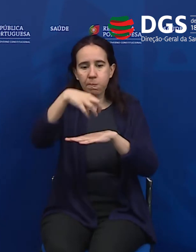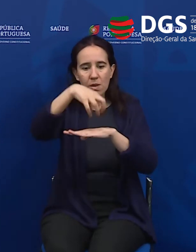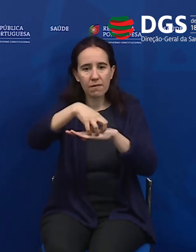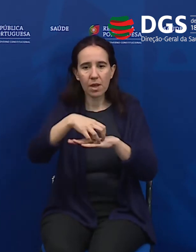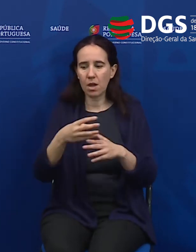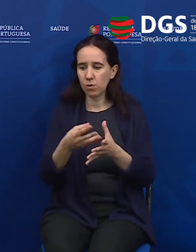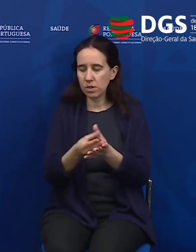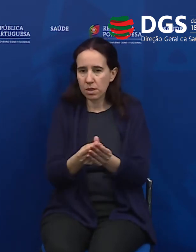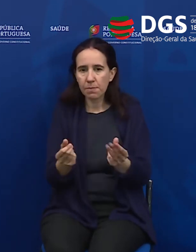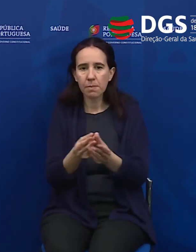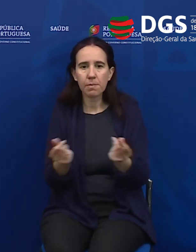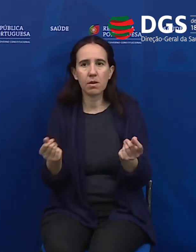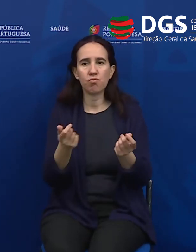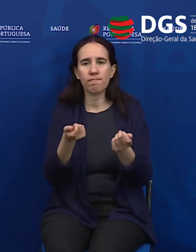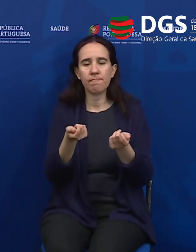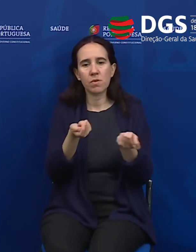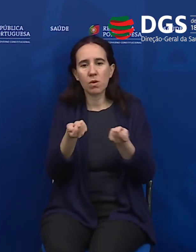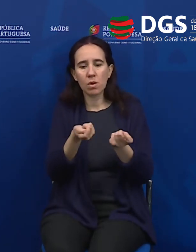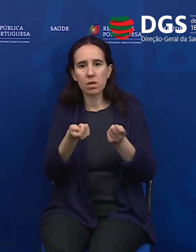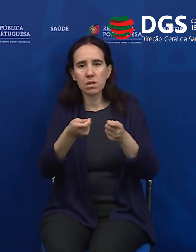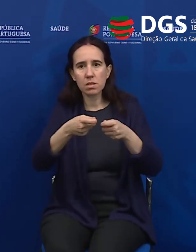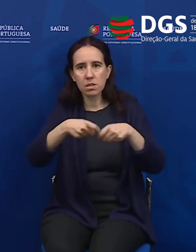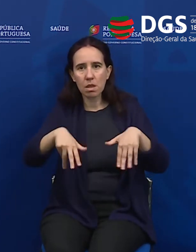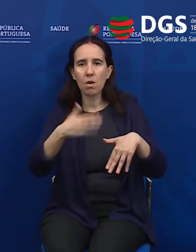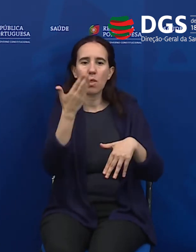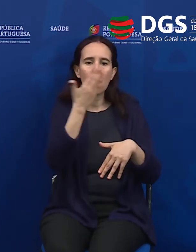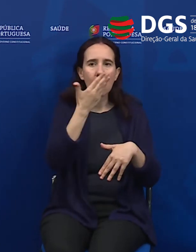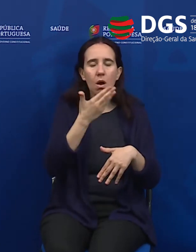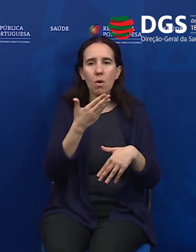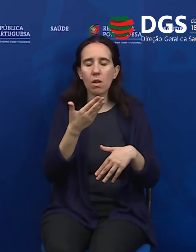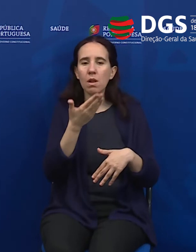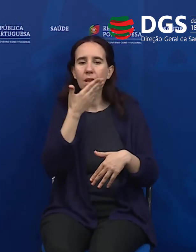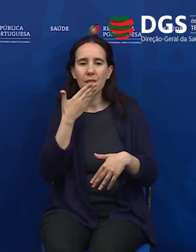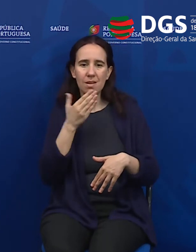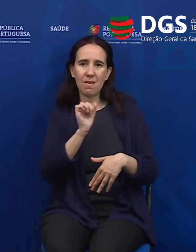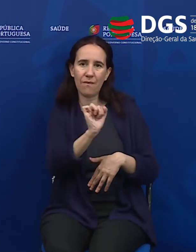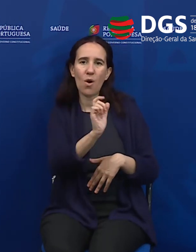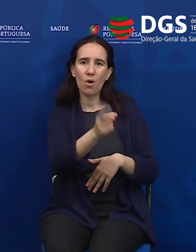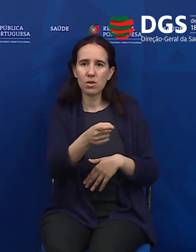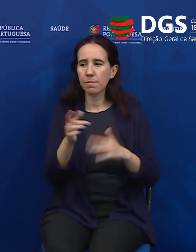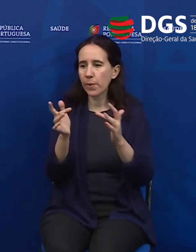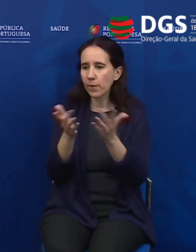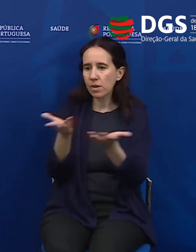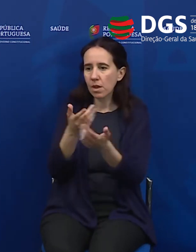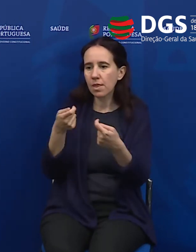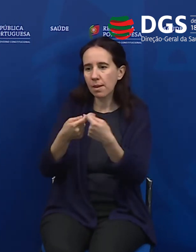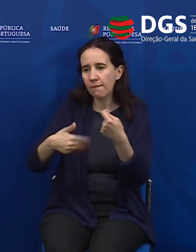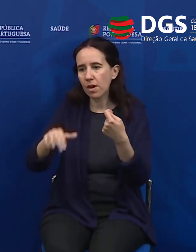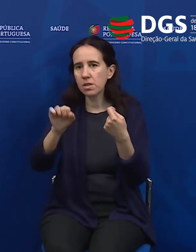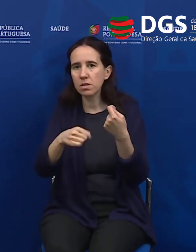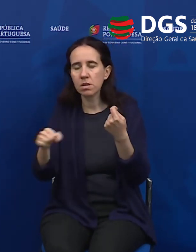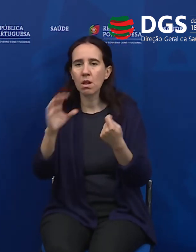dos equipamentos, da organização das aulas, do tipo de contacto que vai haver ou não